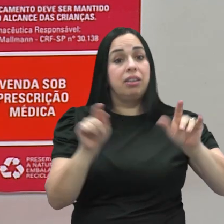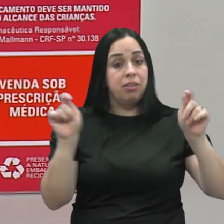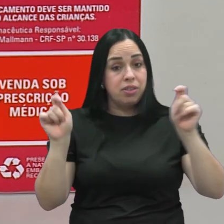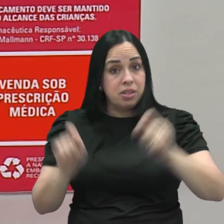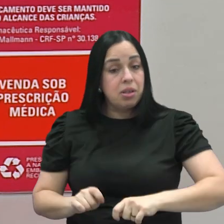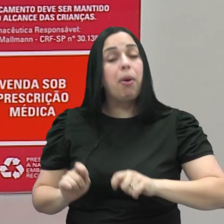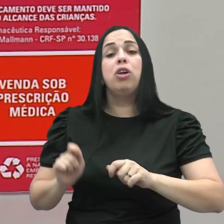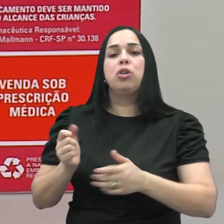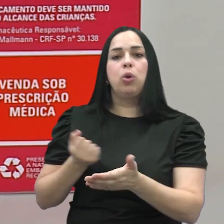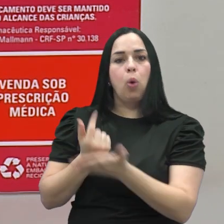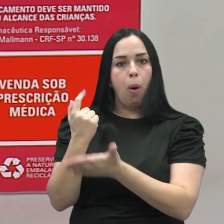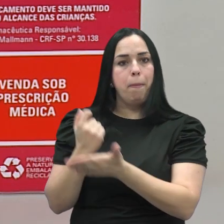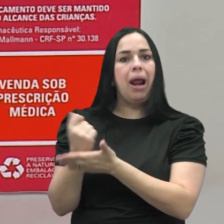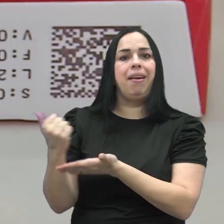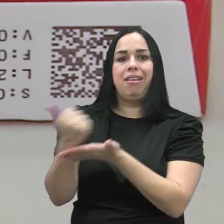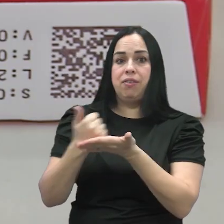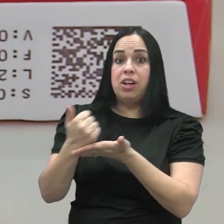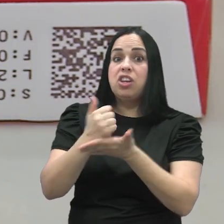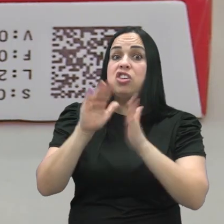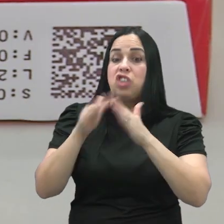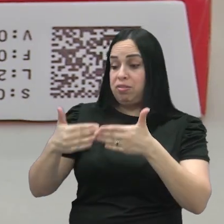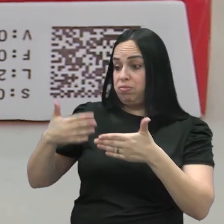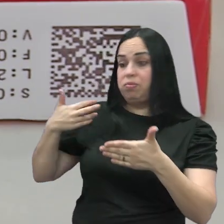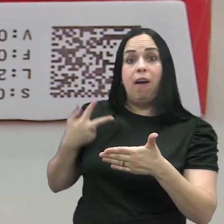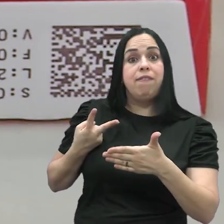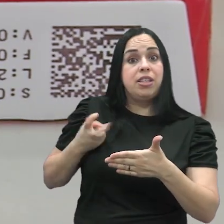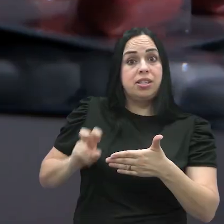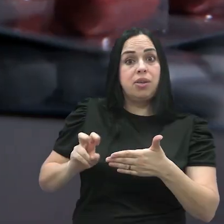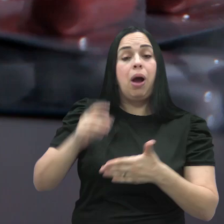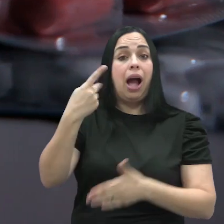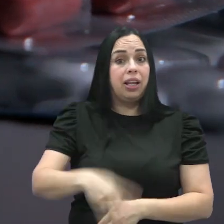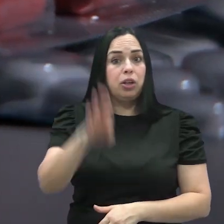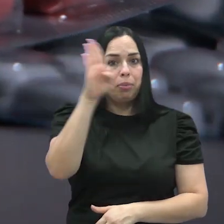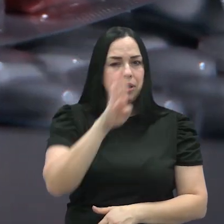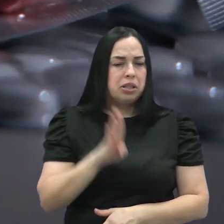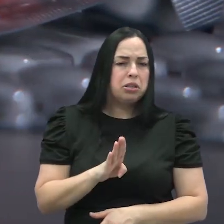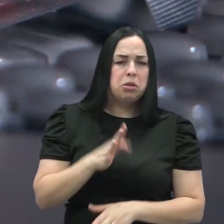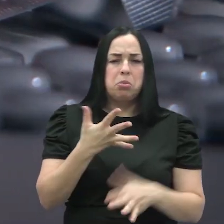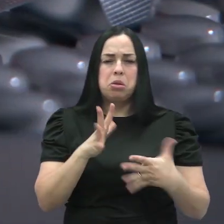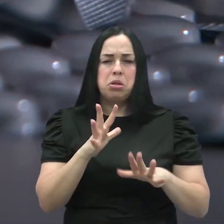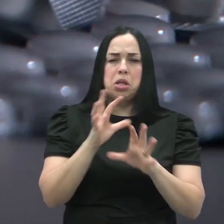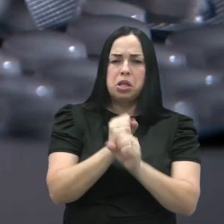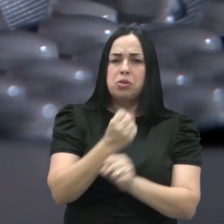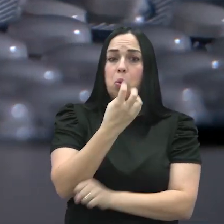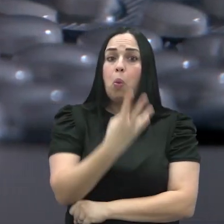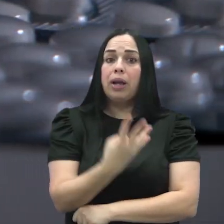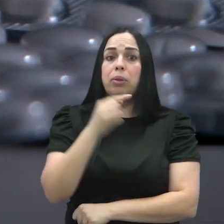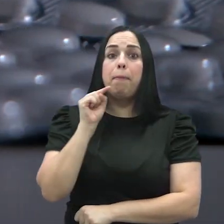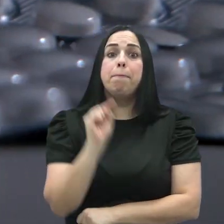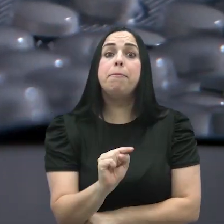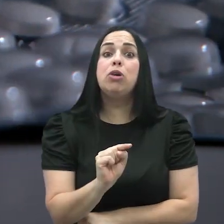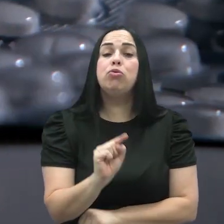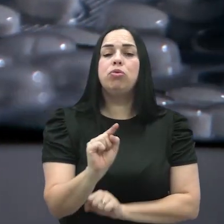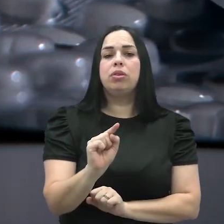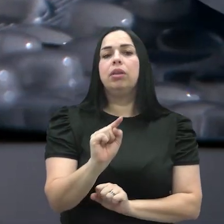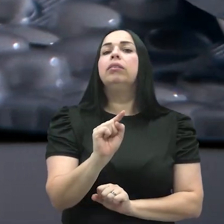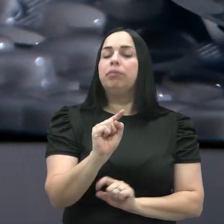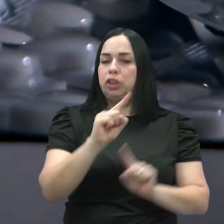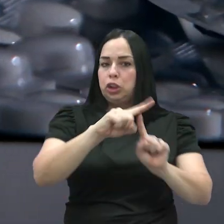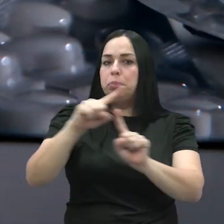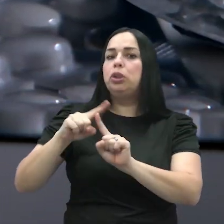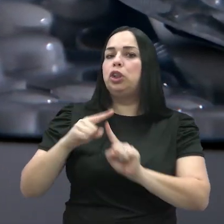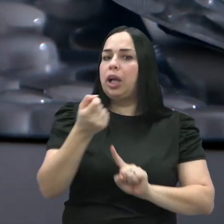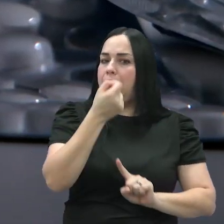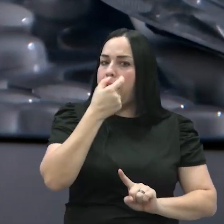nas farmácias de todo o país há 25 anos. No Brasil, são produzidos quase 4.000 tipos de genéricos,